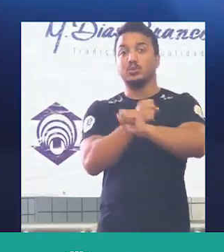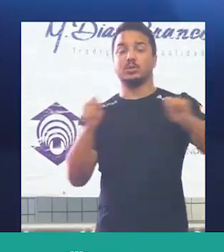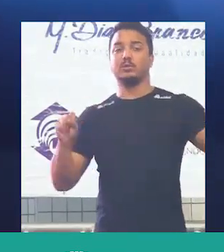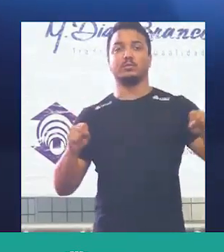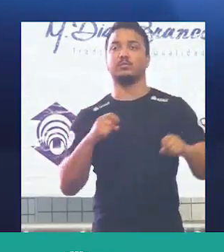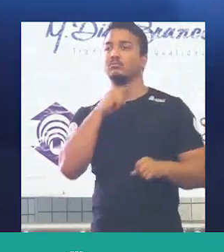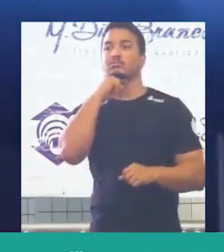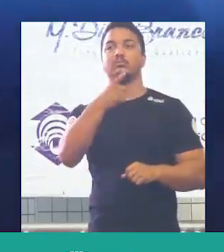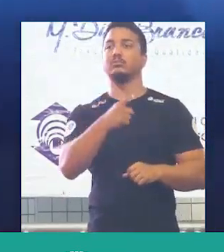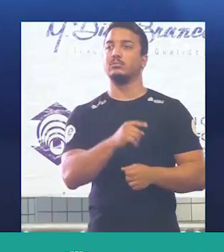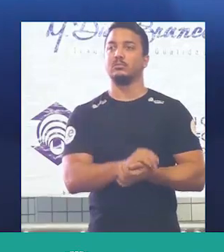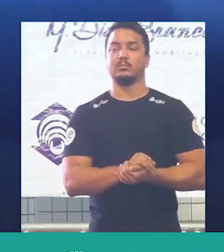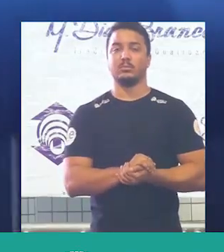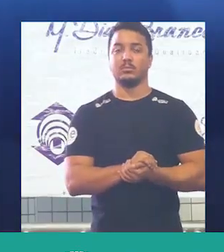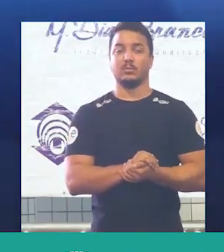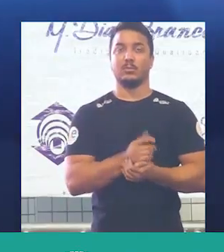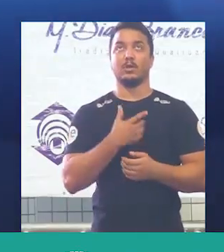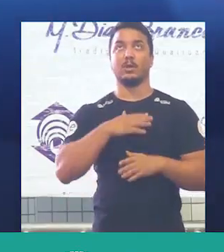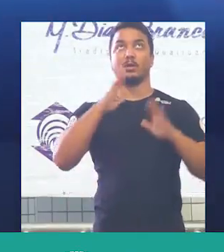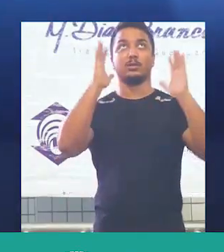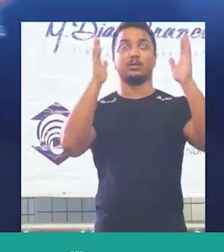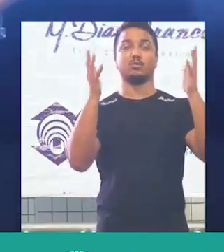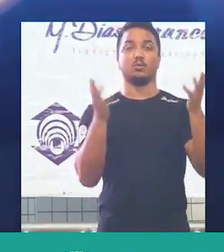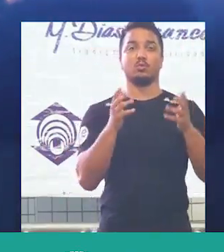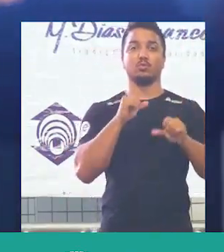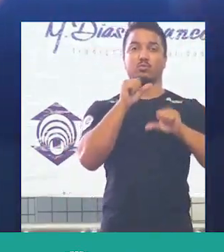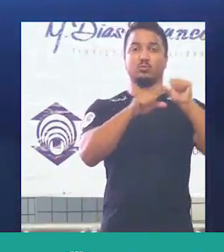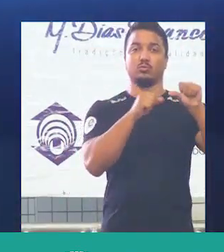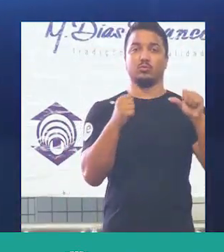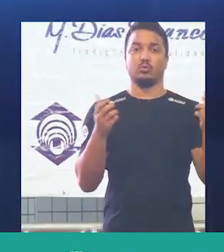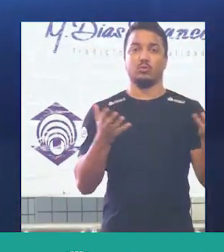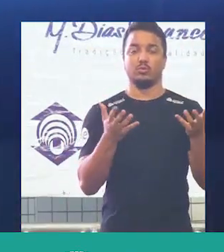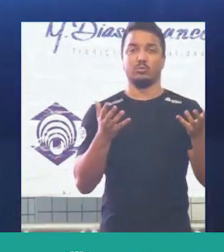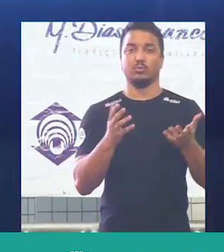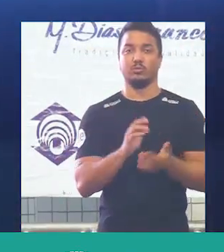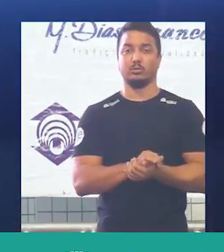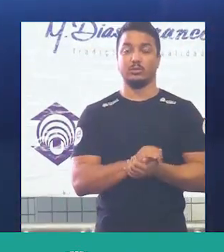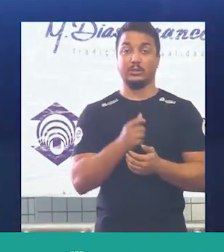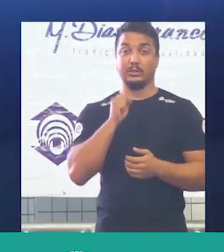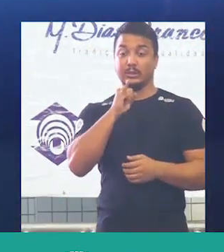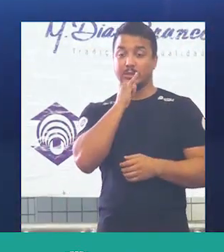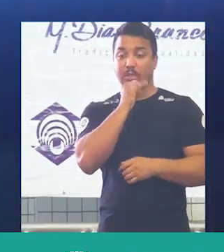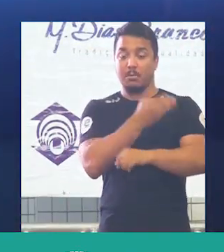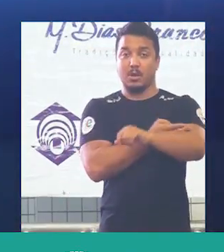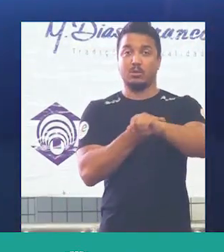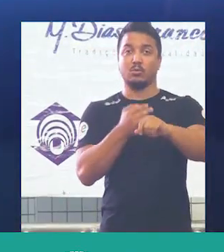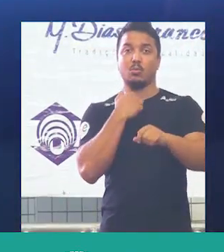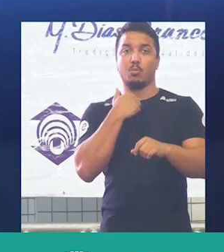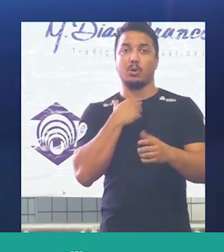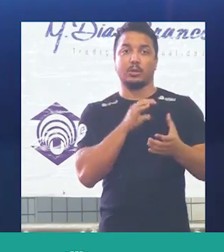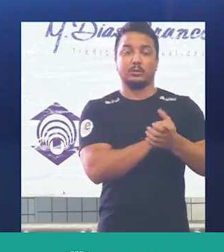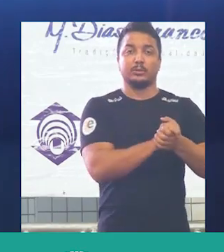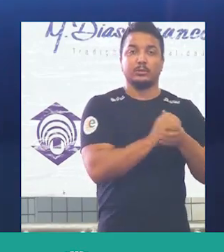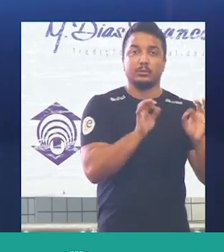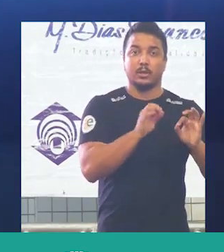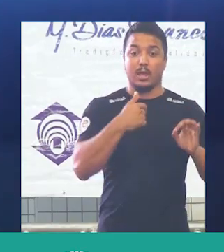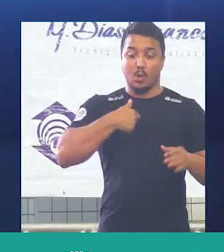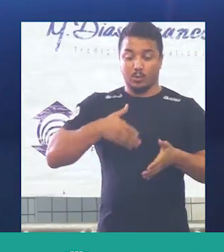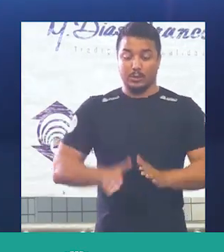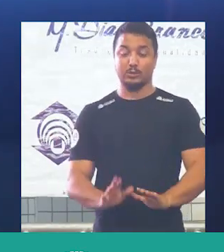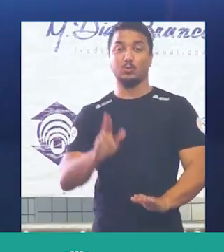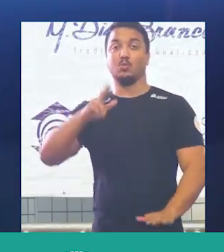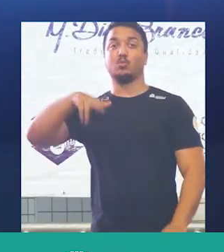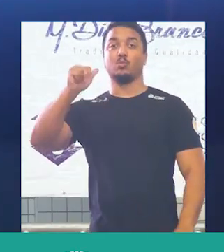impossível. Graças a Deus as coisas mudam, né? Se um branco não pudesse casar com uma negra, eu não tinha nascido nunca